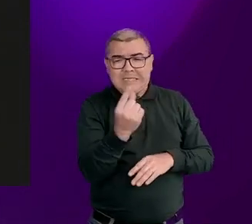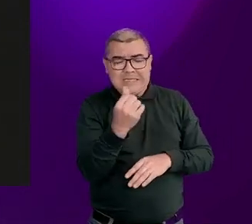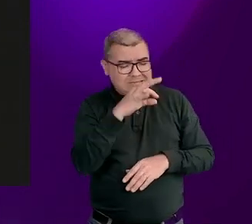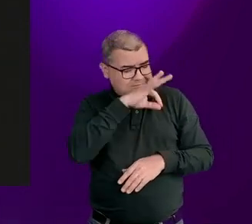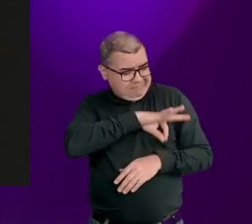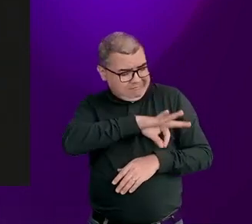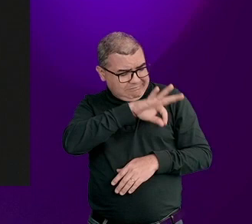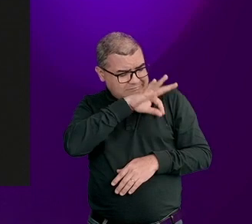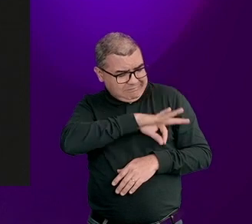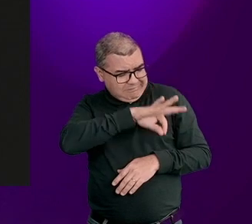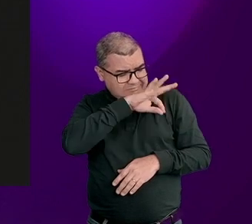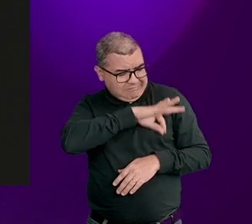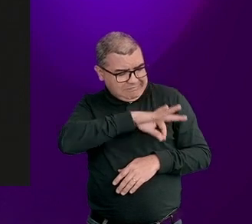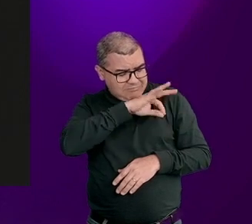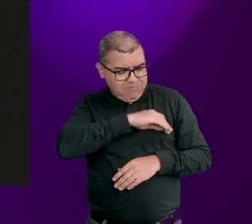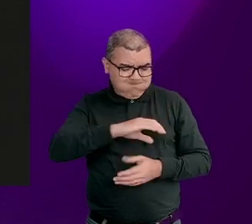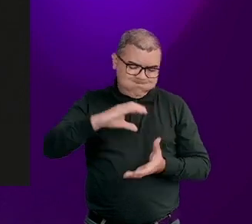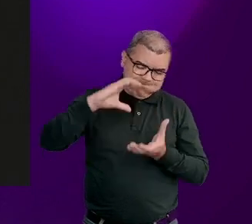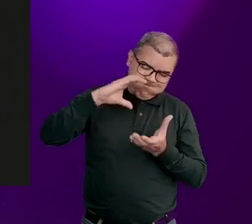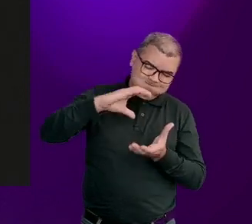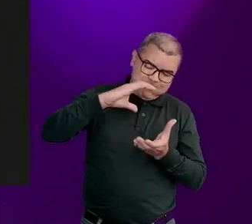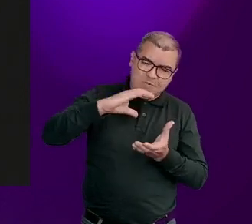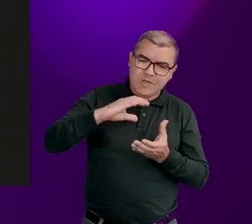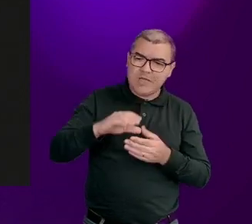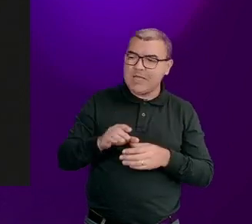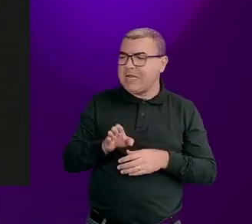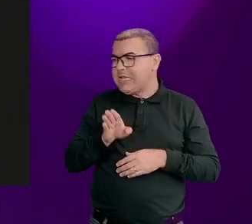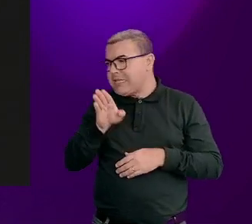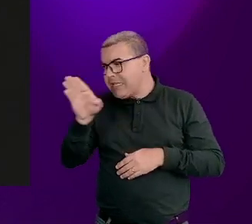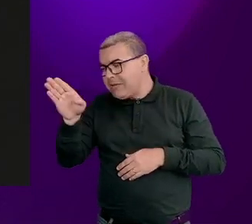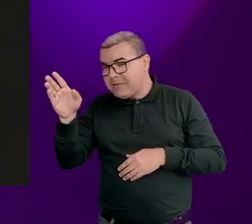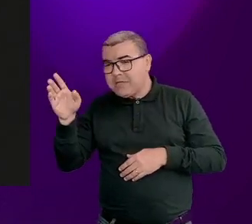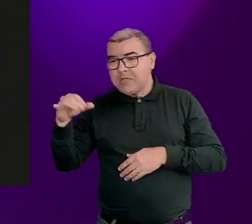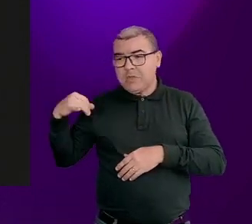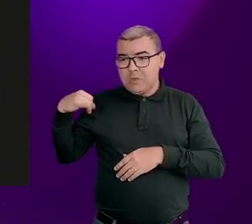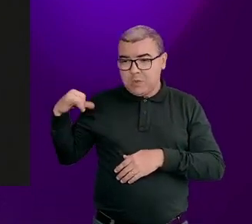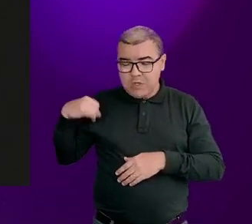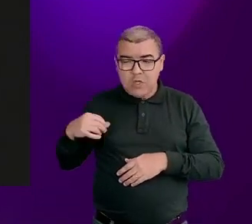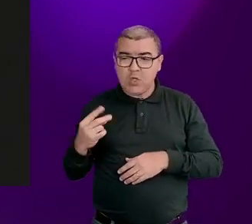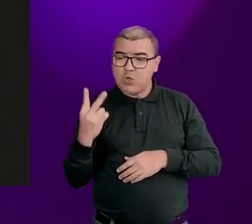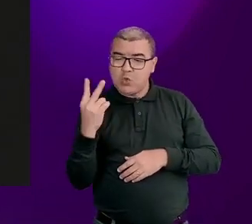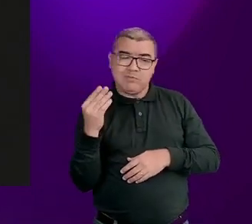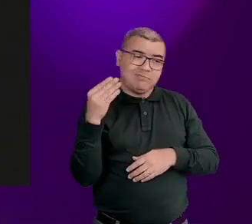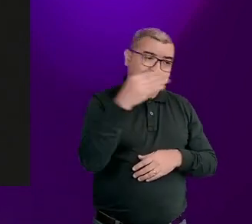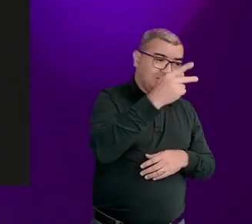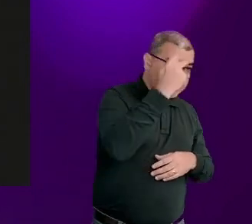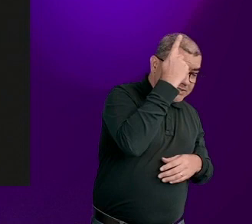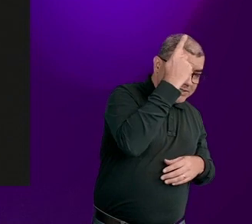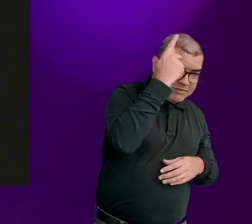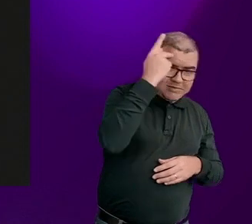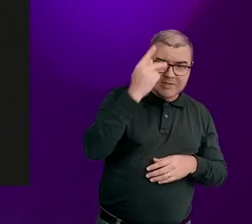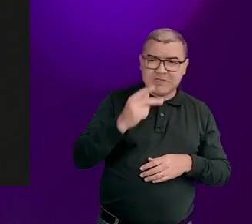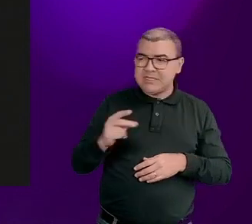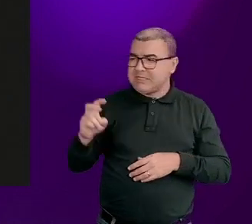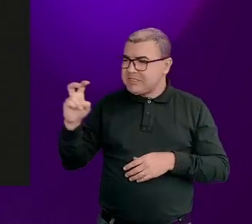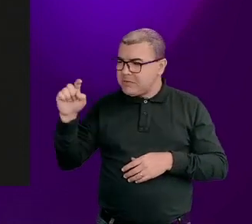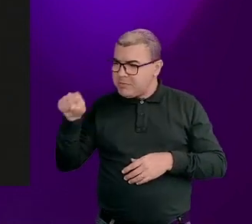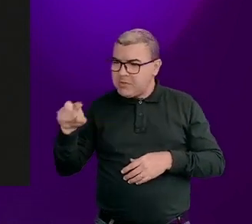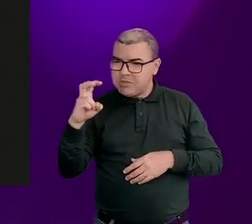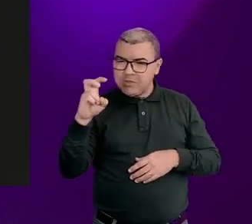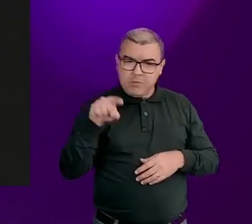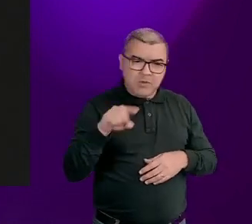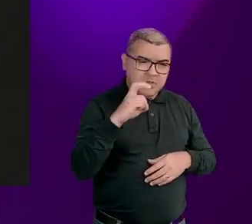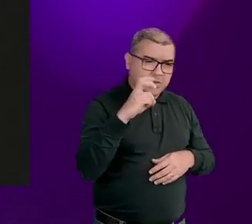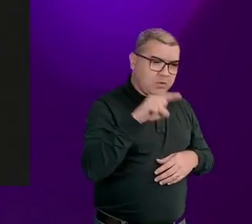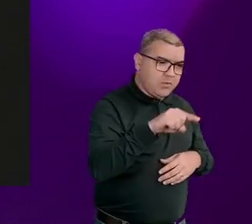ganhando um dinheirão, dá 4 plantões por semana, 2 no Rio, 2 no interior de São Paulo, faz isso, ganha R$5.000 cada